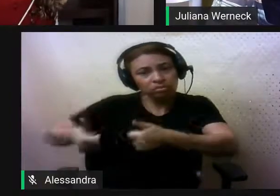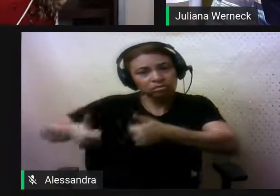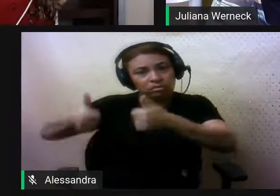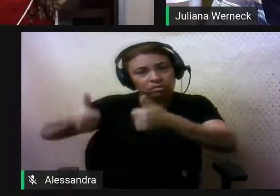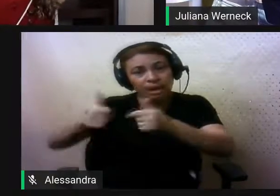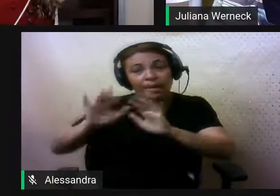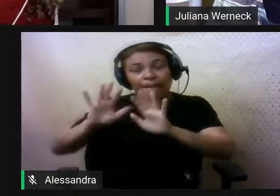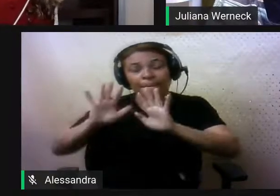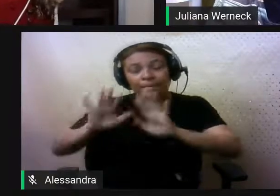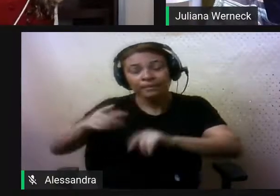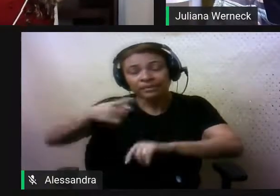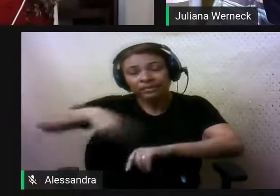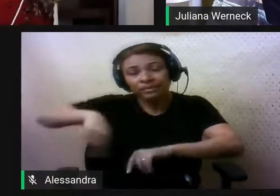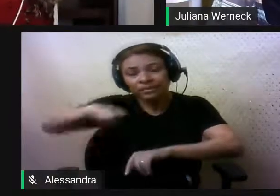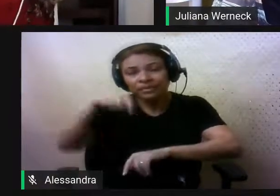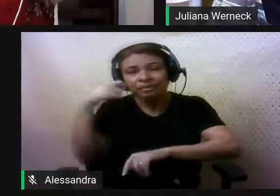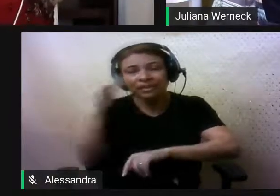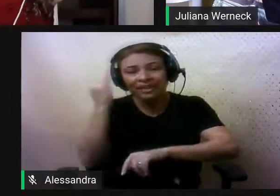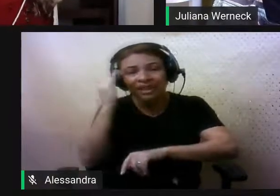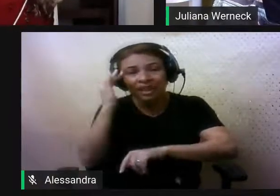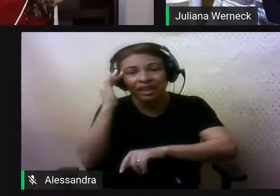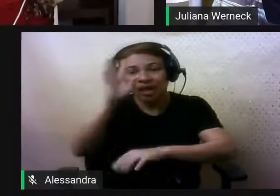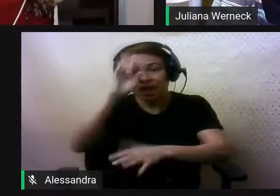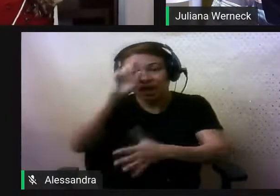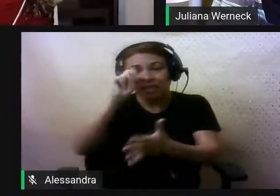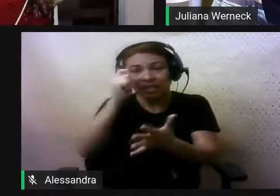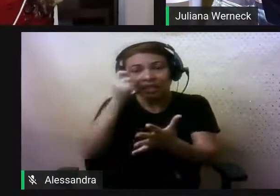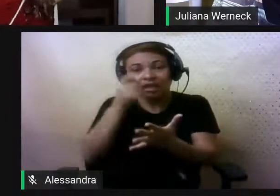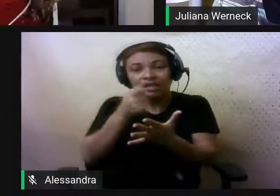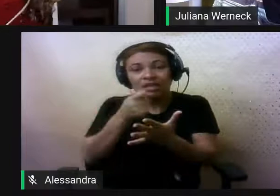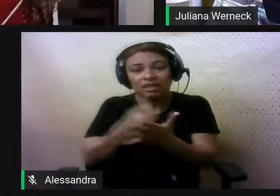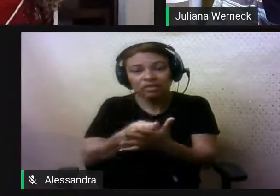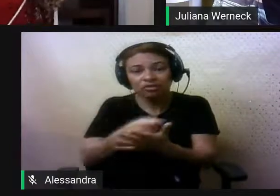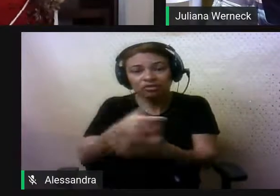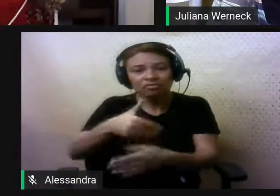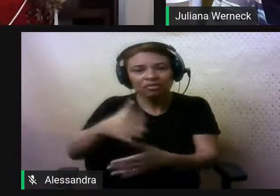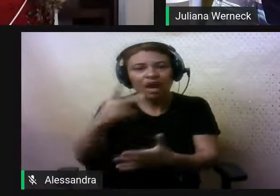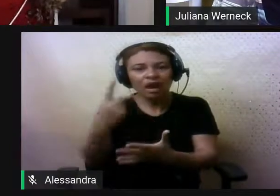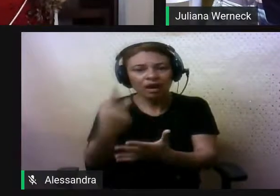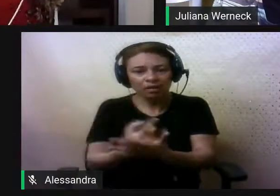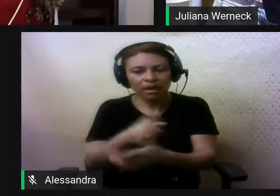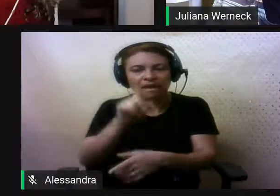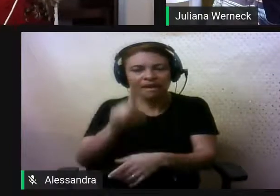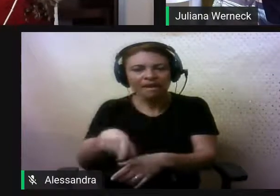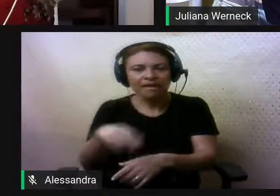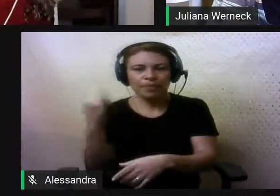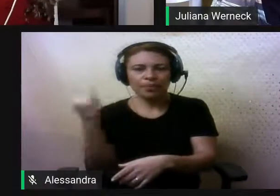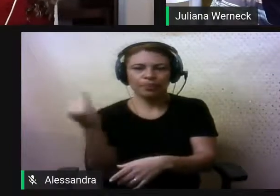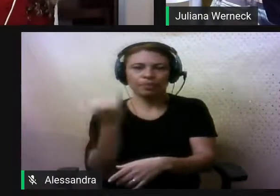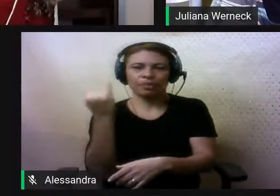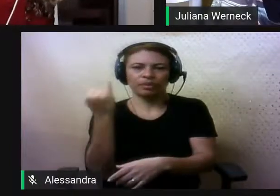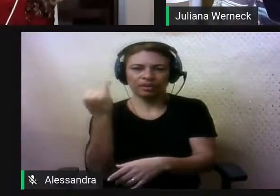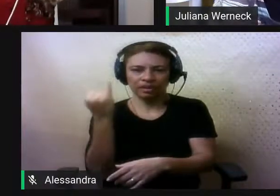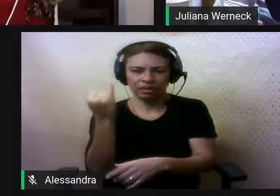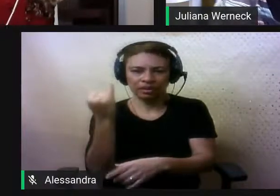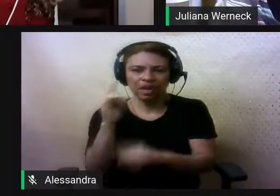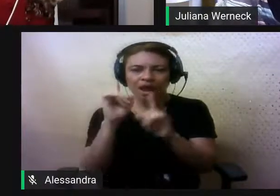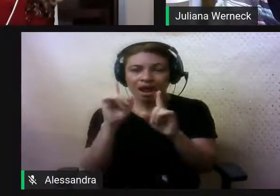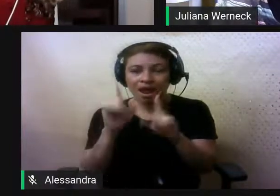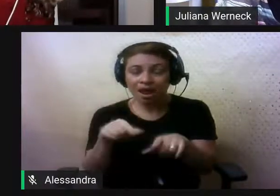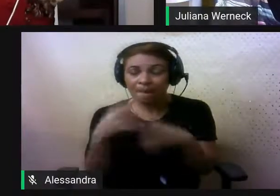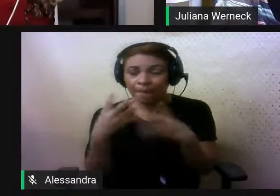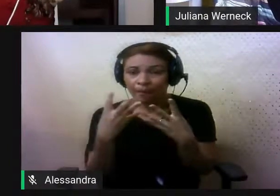gente entenda que o que a gente decide fazer com o que aconteceu é o que realmente importa. Muito da